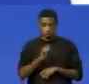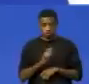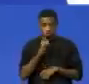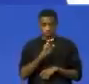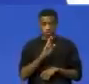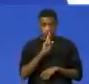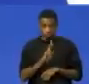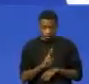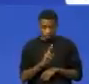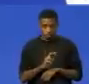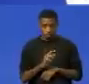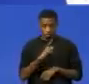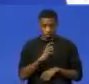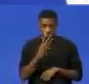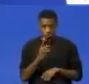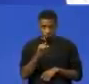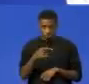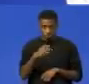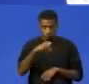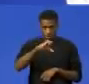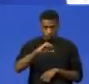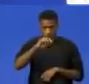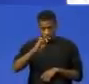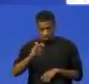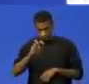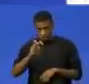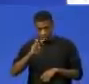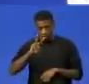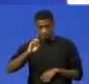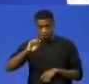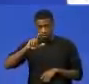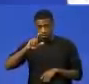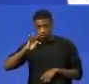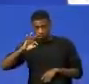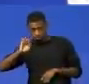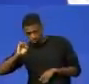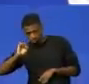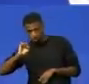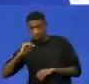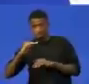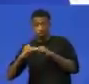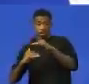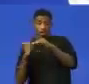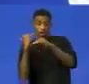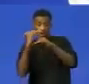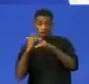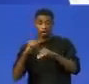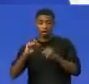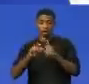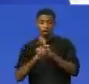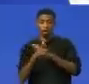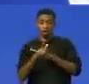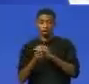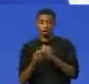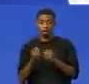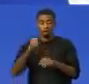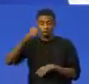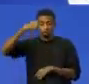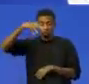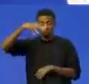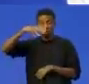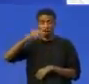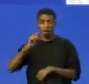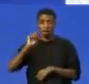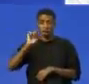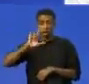numa voltagem de 3,95 volts, que é superior, obviamente, à voltagem para acender a pilha do LED